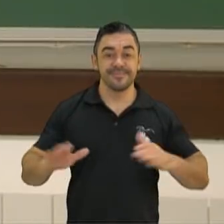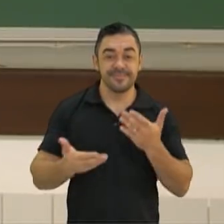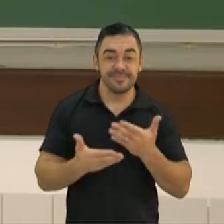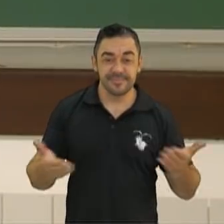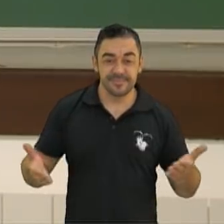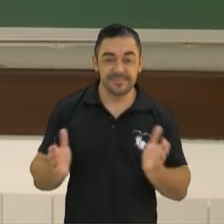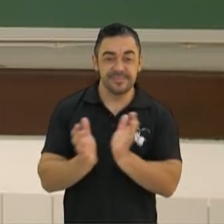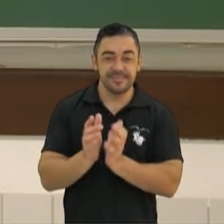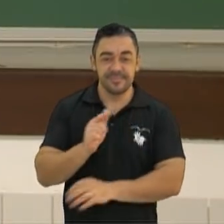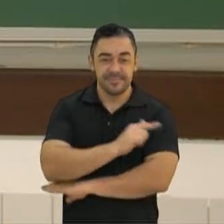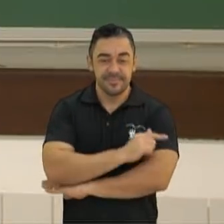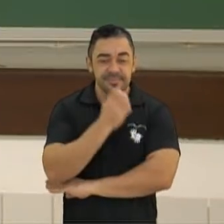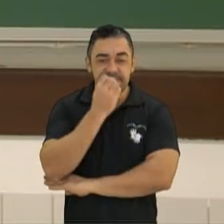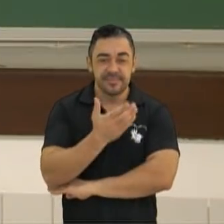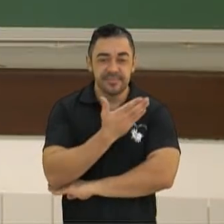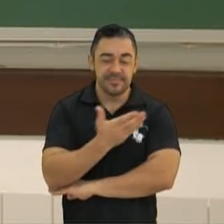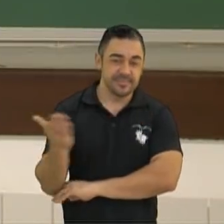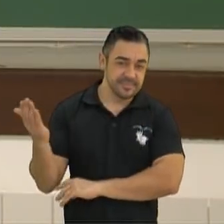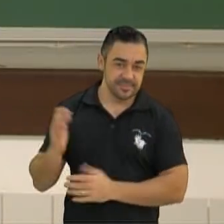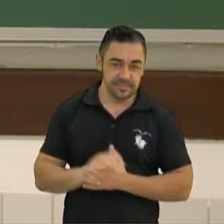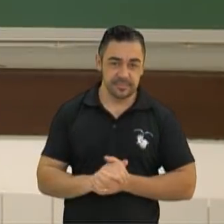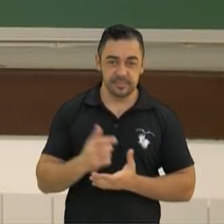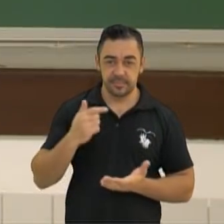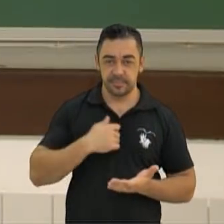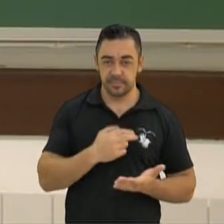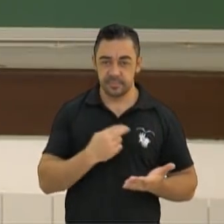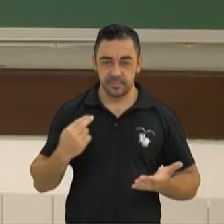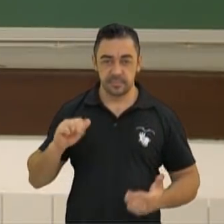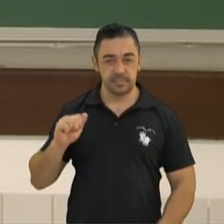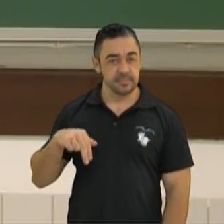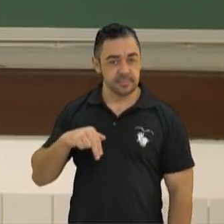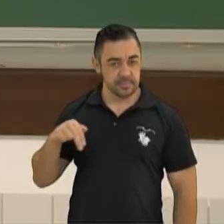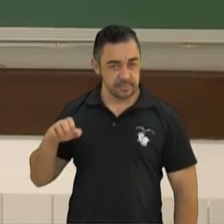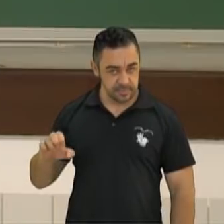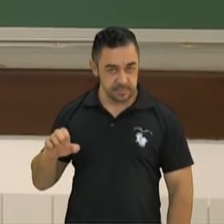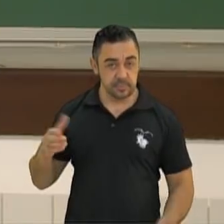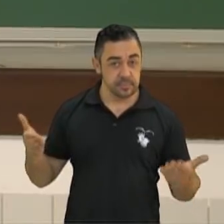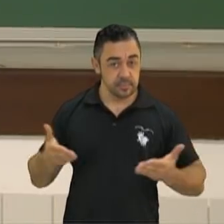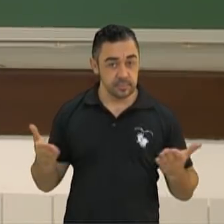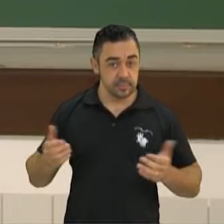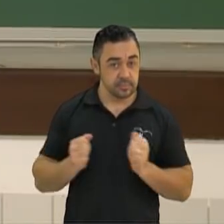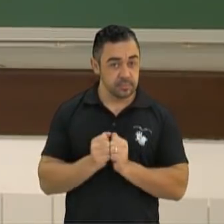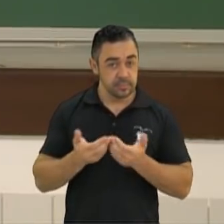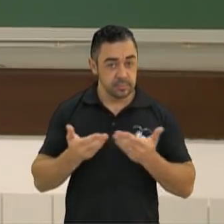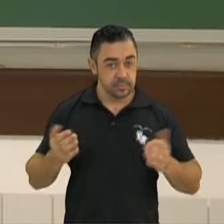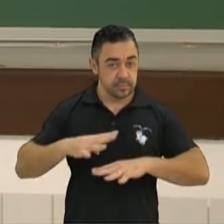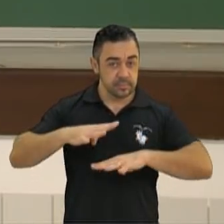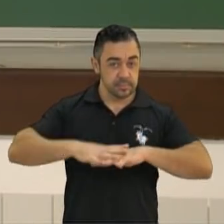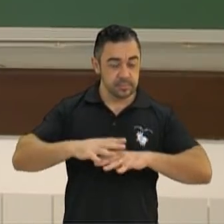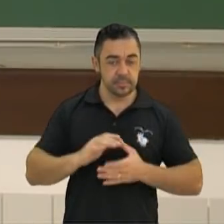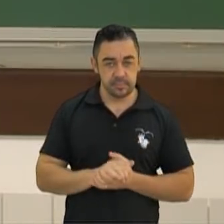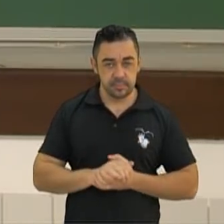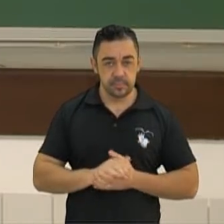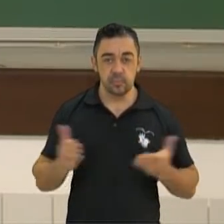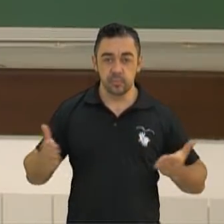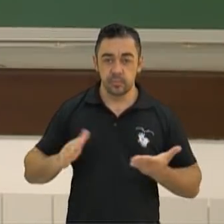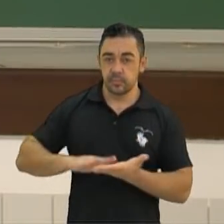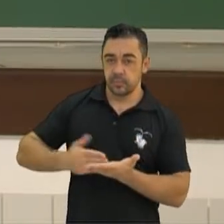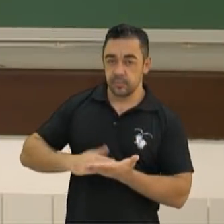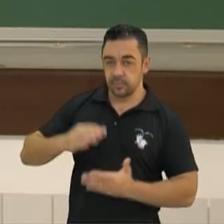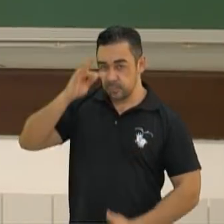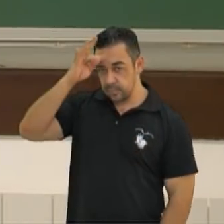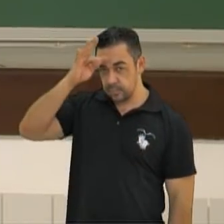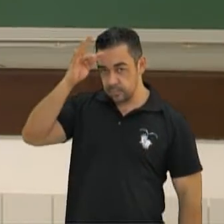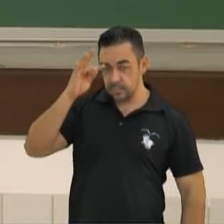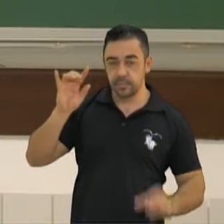Olá, sétimo ano, tudo bem com vocês? Eu me chamo professora Anne e vou trabalhar matemática com vocês. E hoje nós temos um